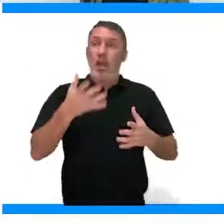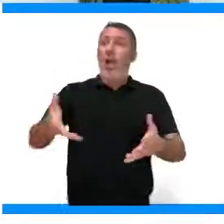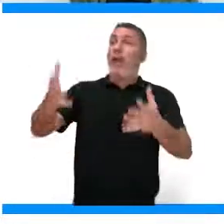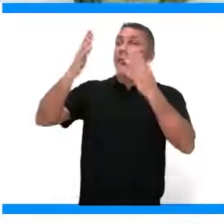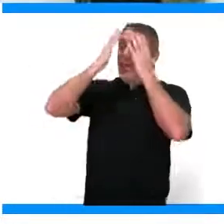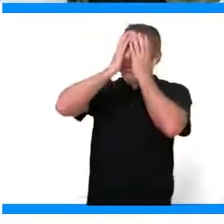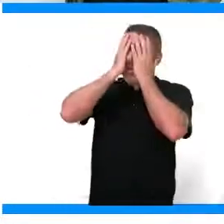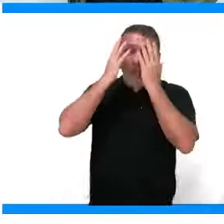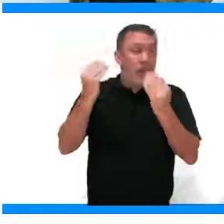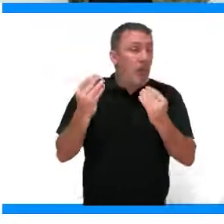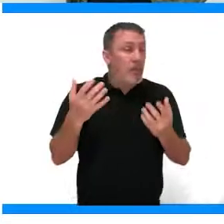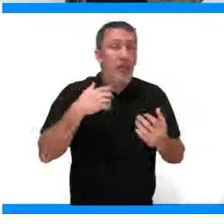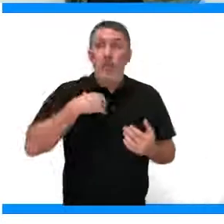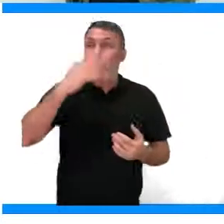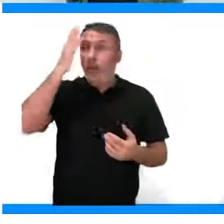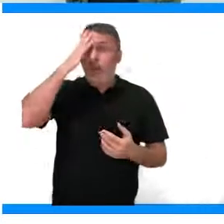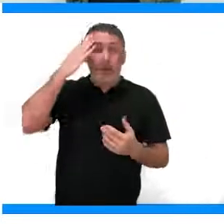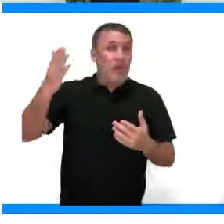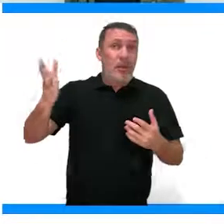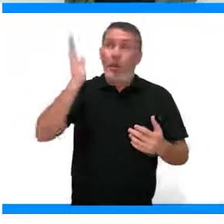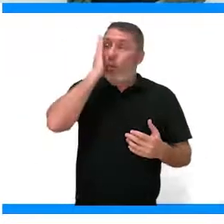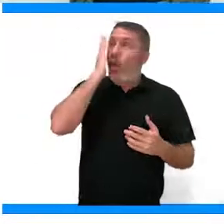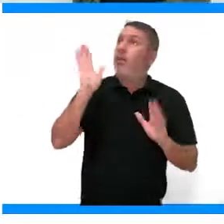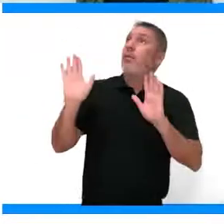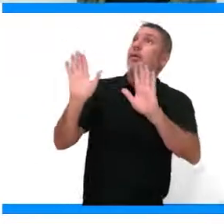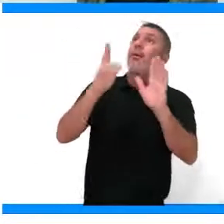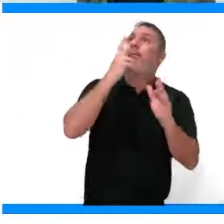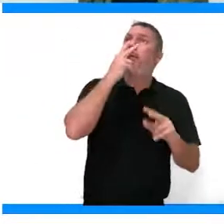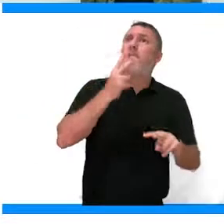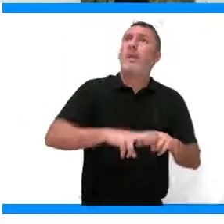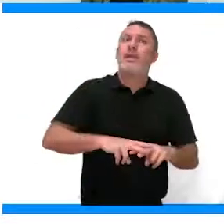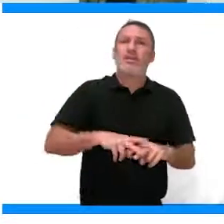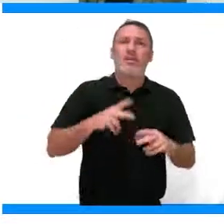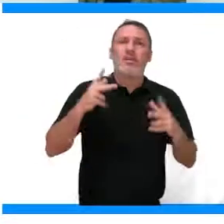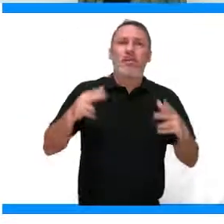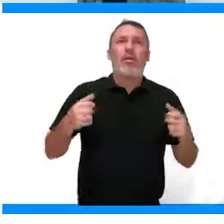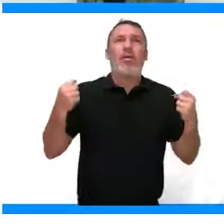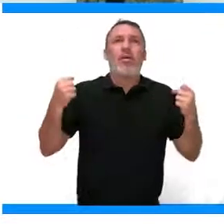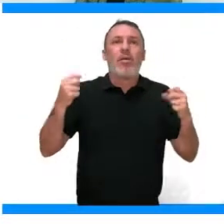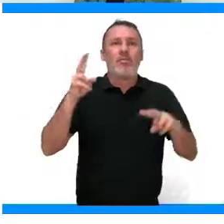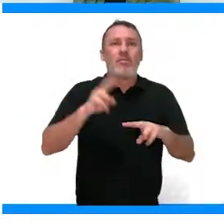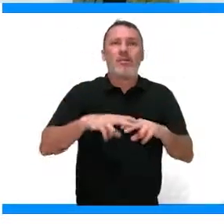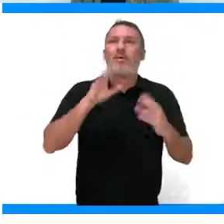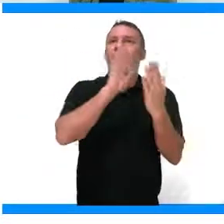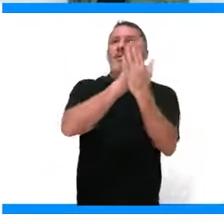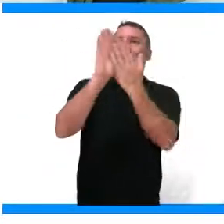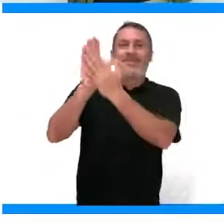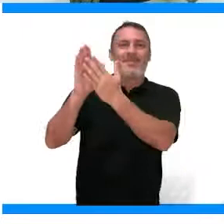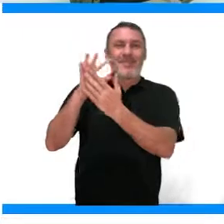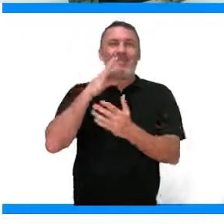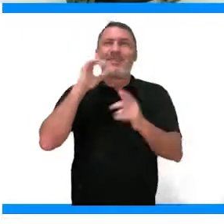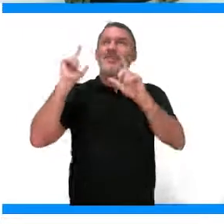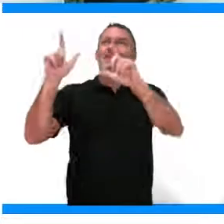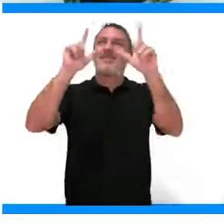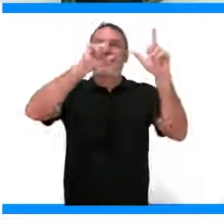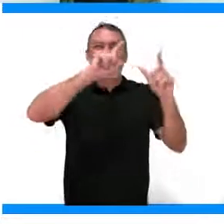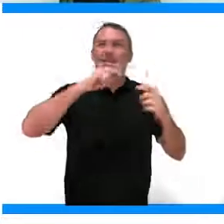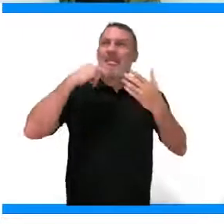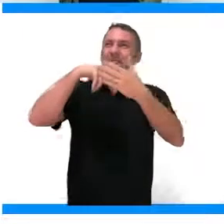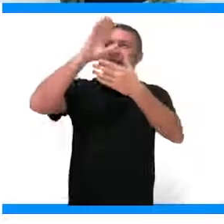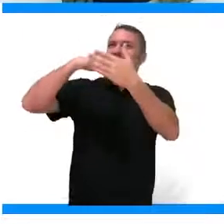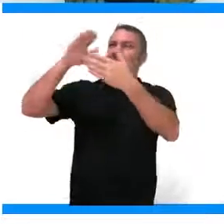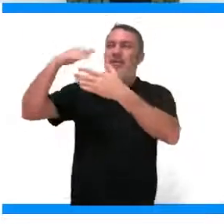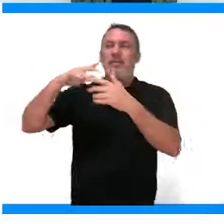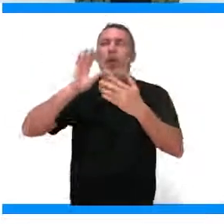meu quarto, falou, deu um pulo, meu Deus! Esse quarto está parecendo um presídio, minha filha. Vem com a cela lá no presídio, tá cheio de papel,